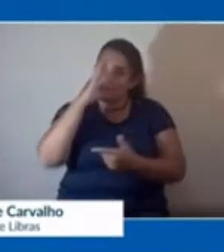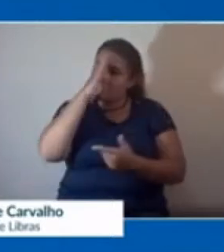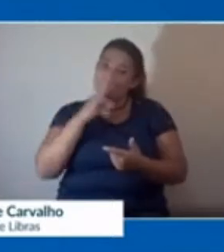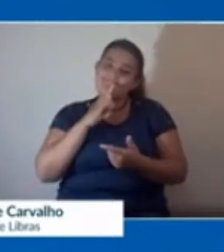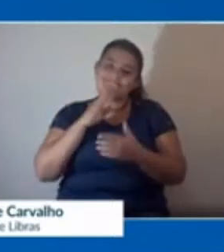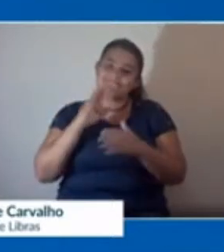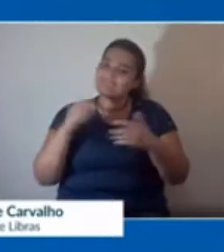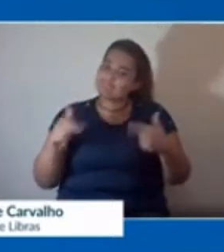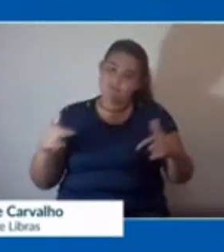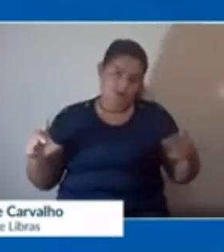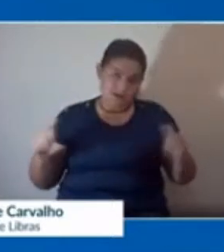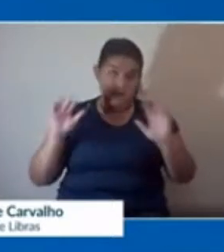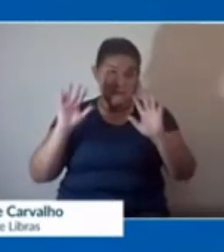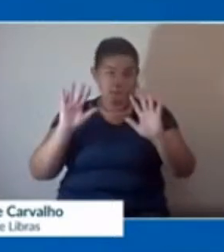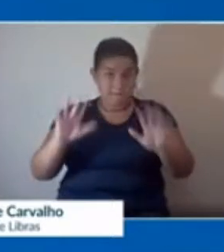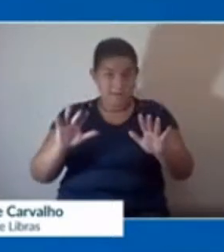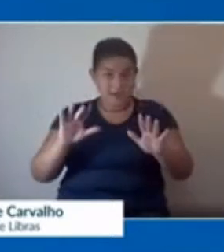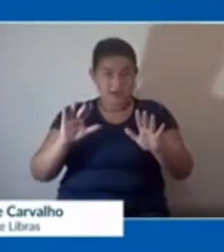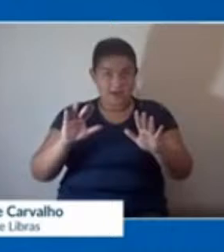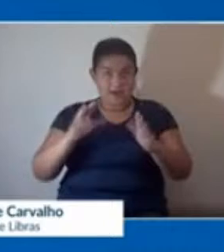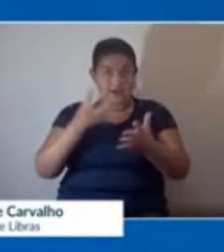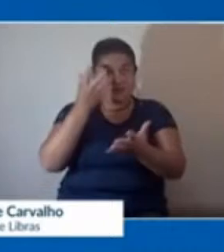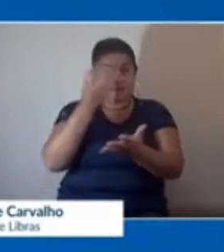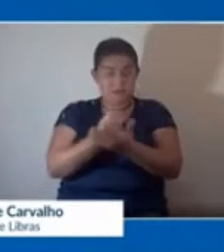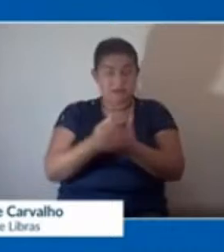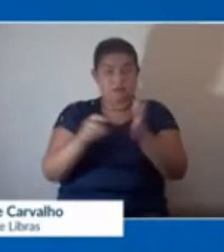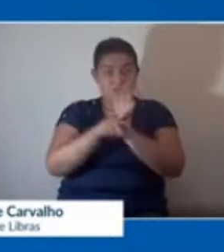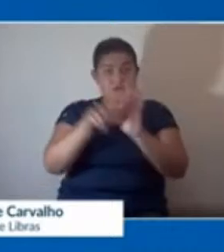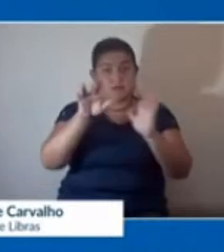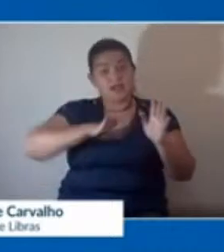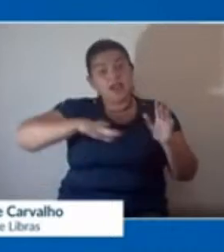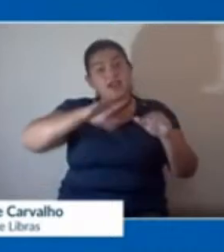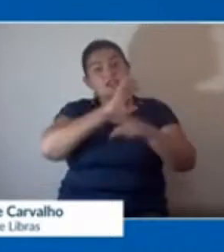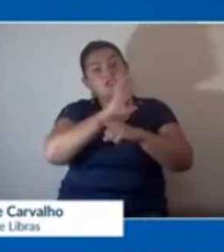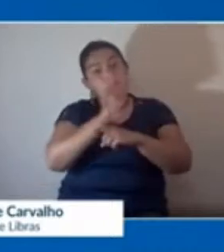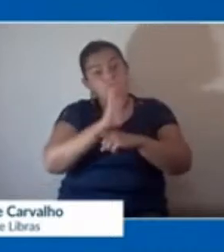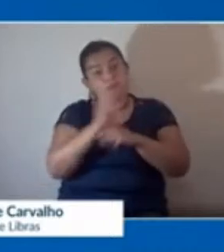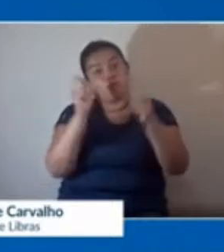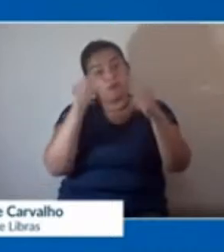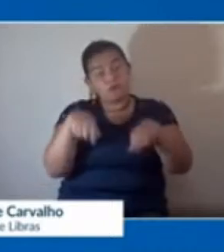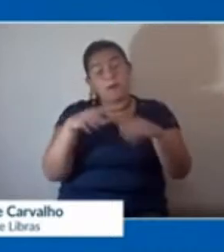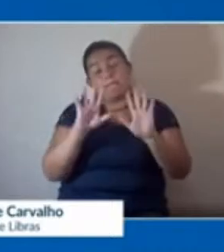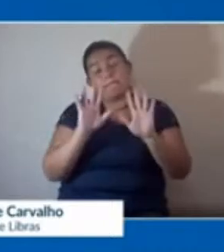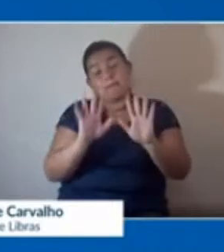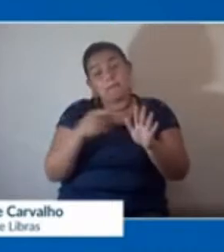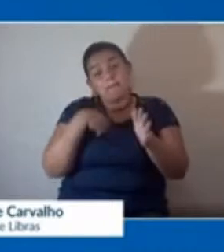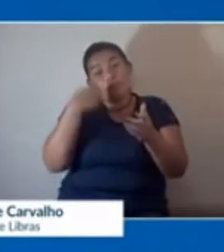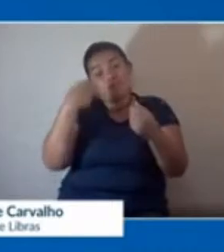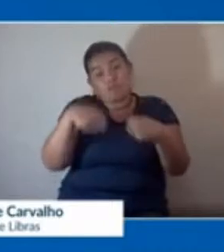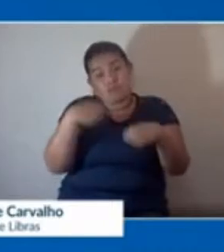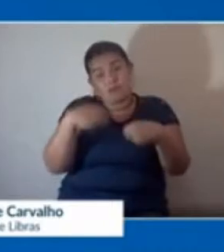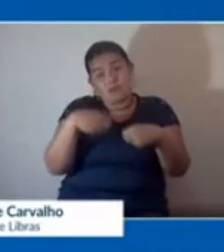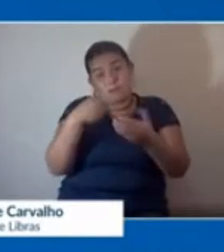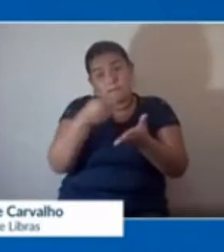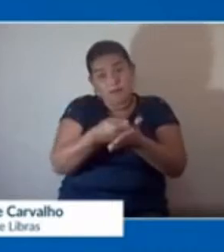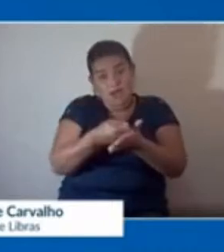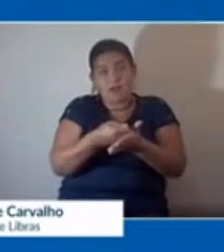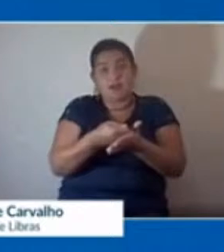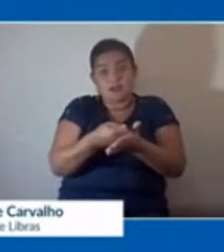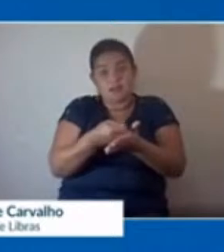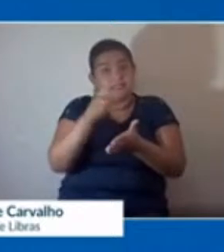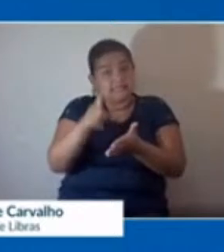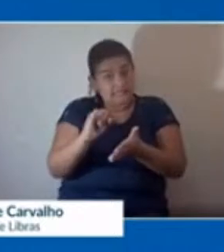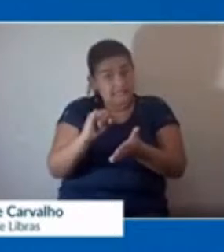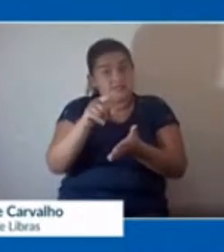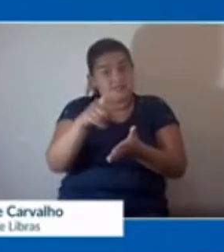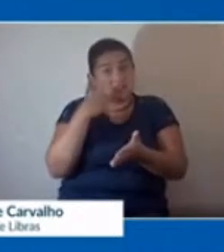na plataforma do Espaço Itaú de Cinema é possível vê-lo, mas pagando uma quantia até barata. Quem se interessar pode